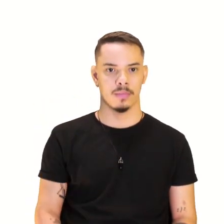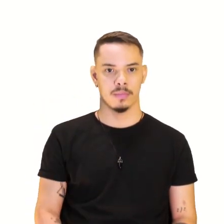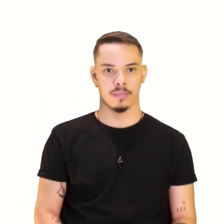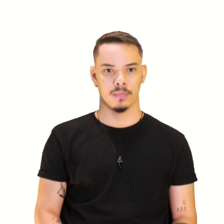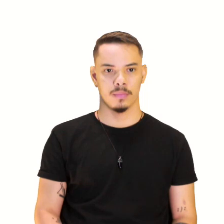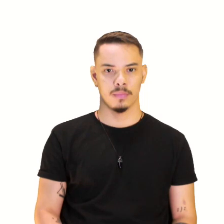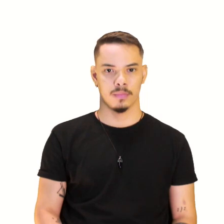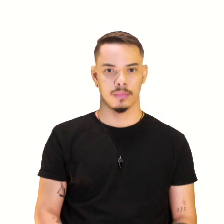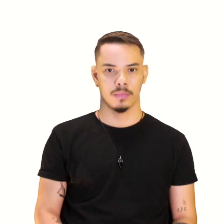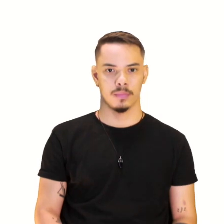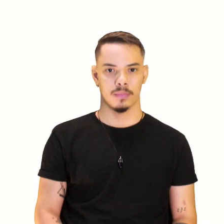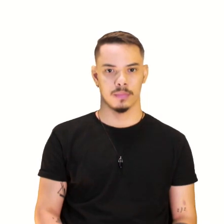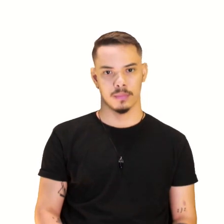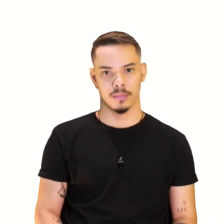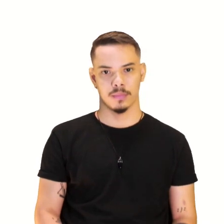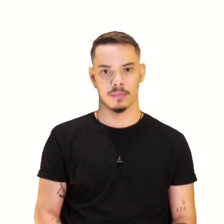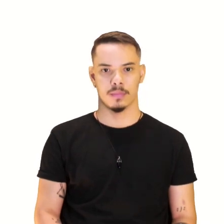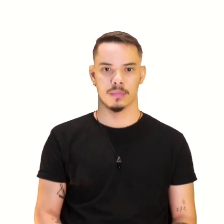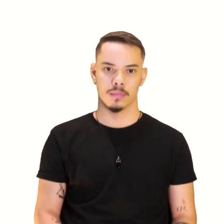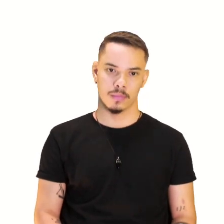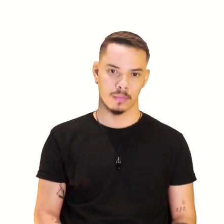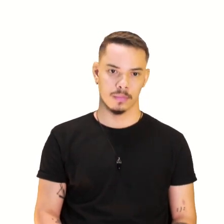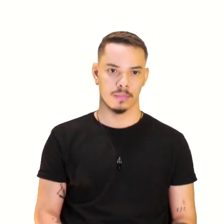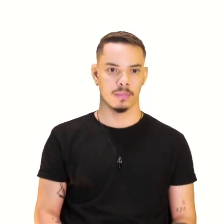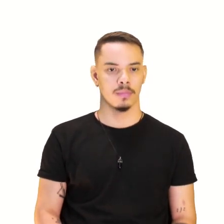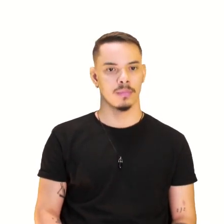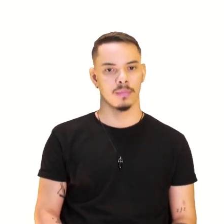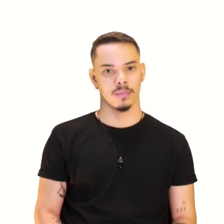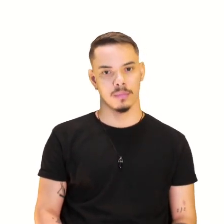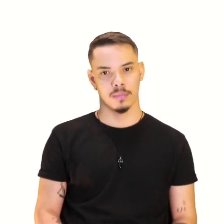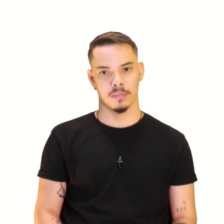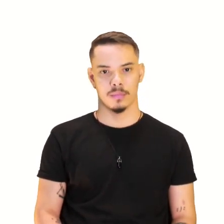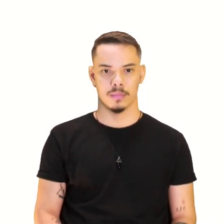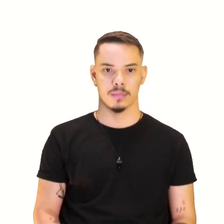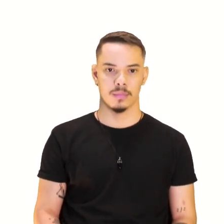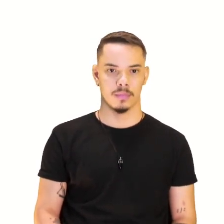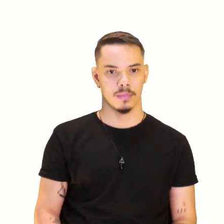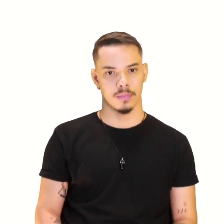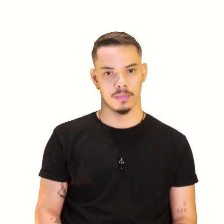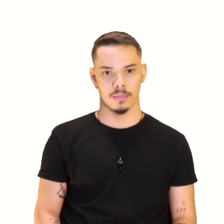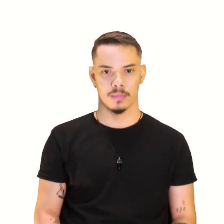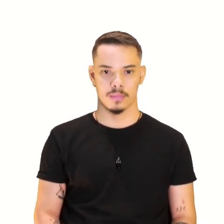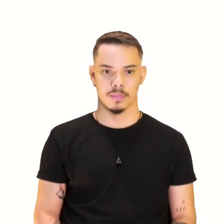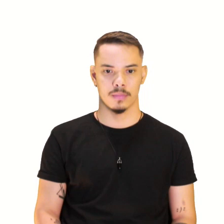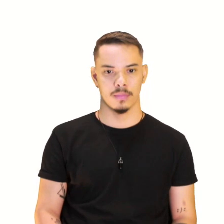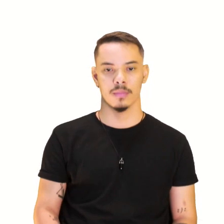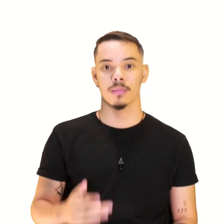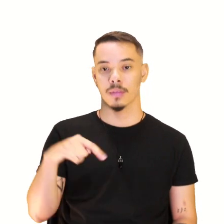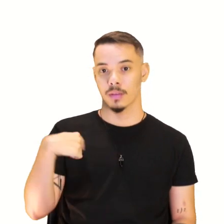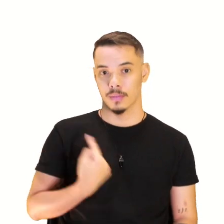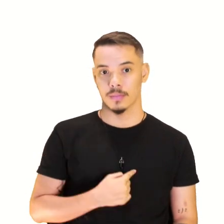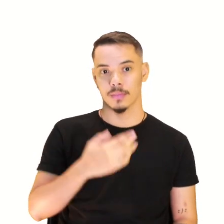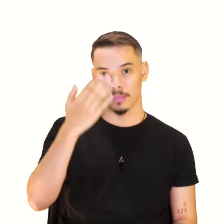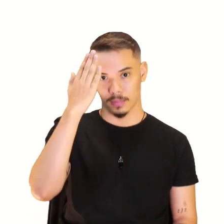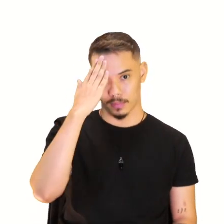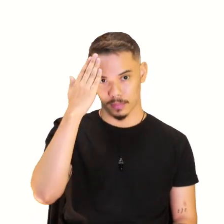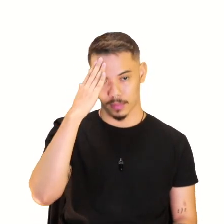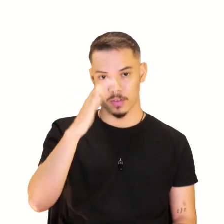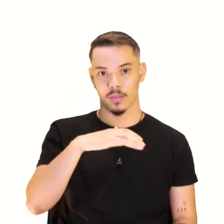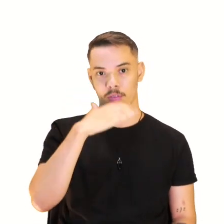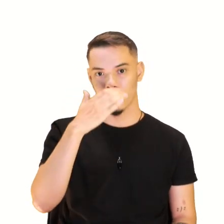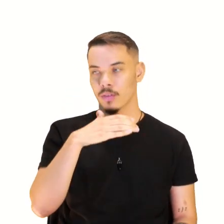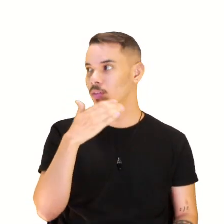das pessoas erram. E aí é um detalhe interessante. Nós sabemos diferenciar